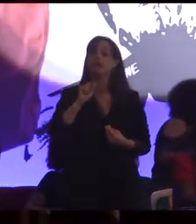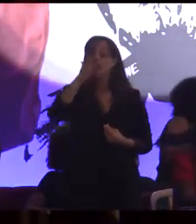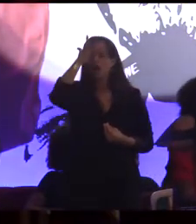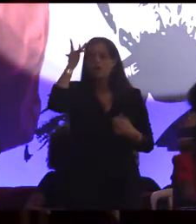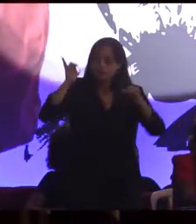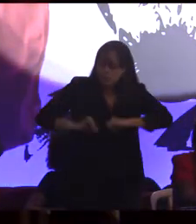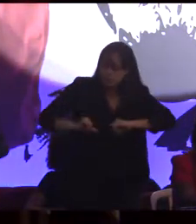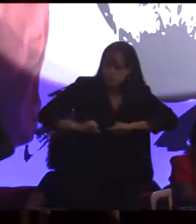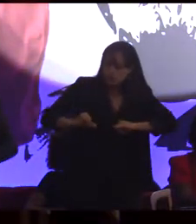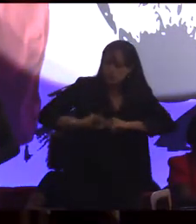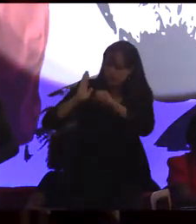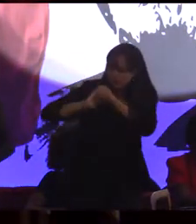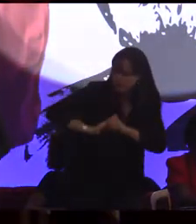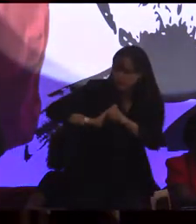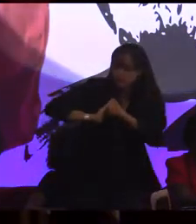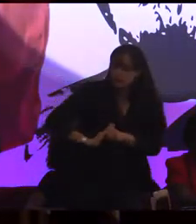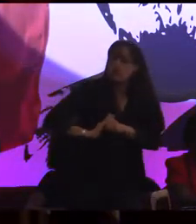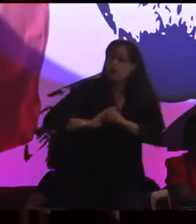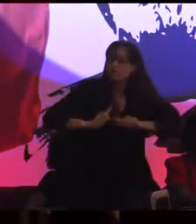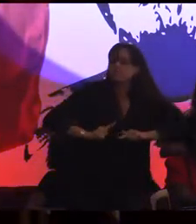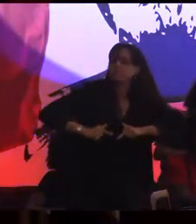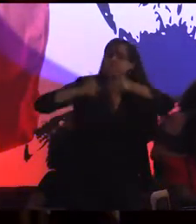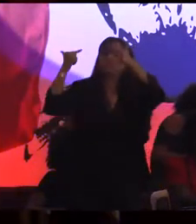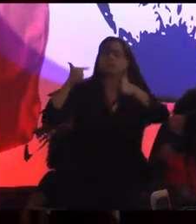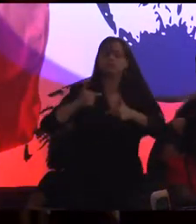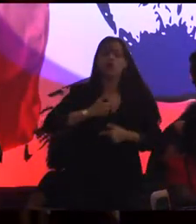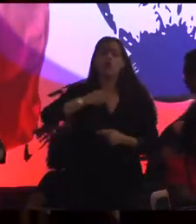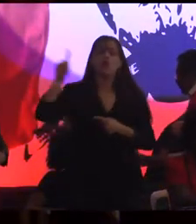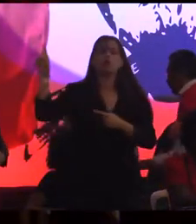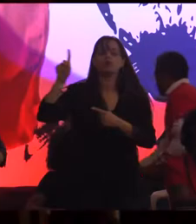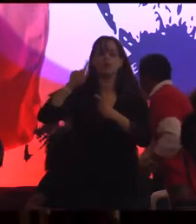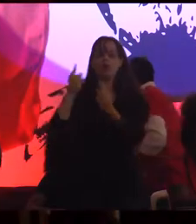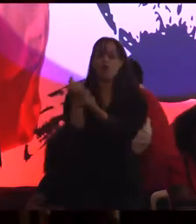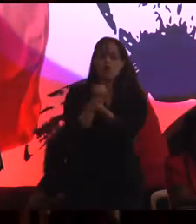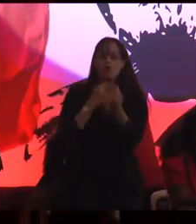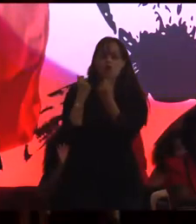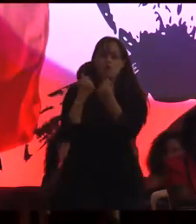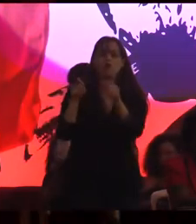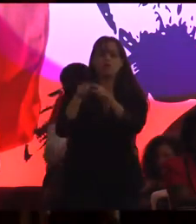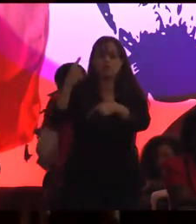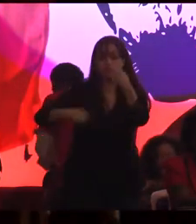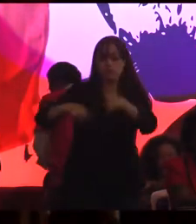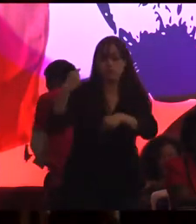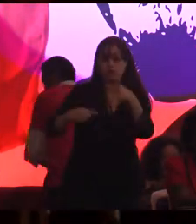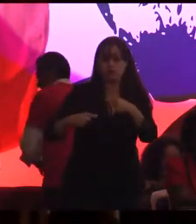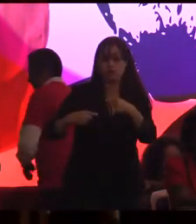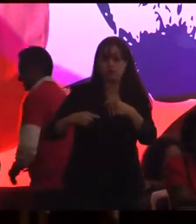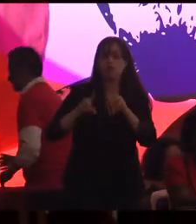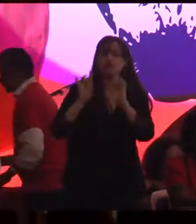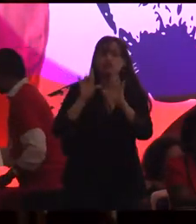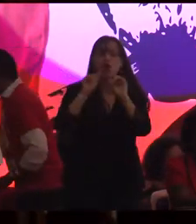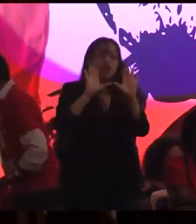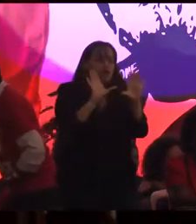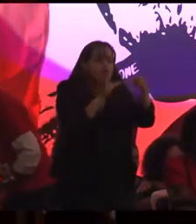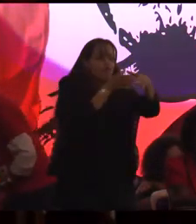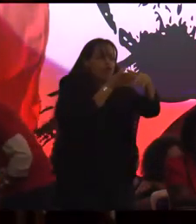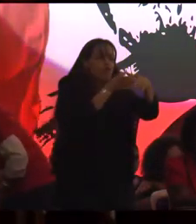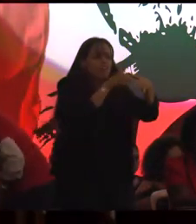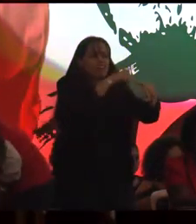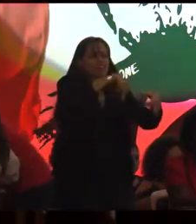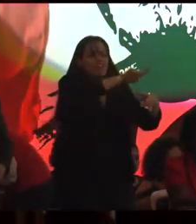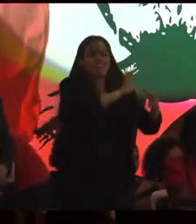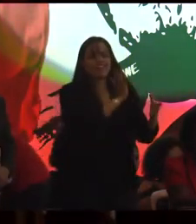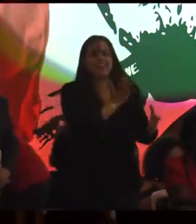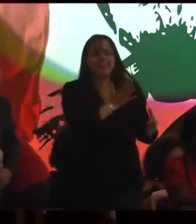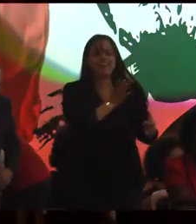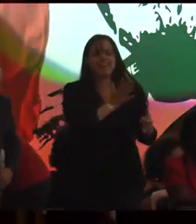contra um sistema econômico e político que não pode resolver os seus problemas, pois só existe para beneficiar uma minoria de